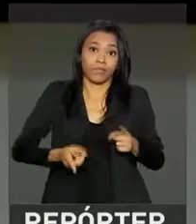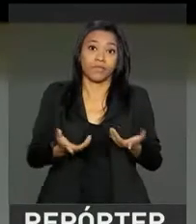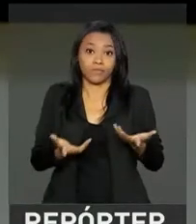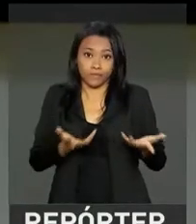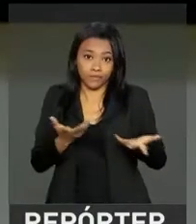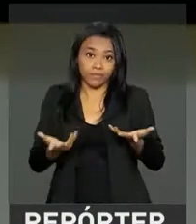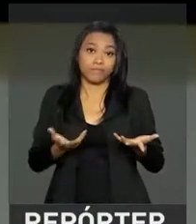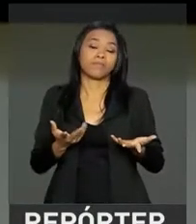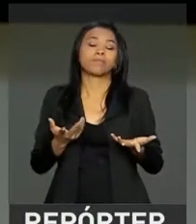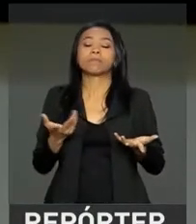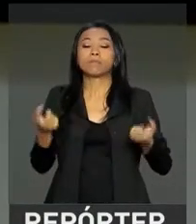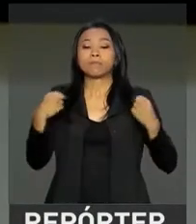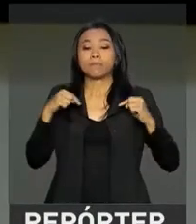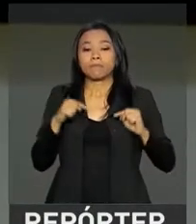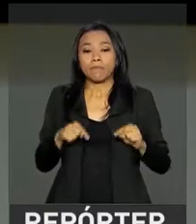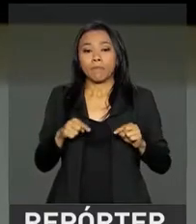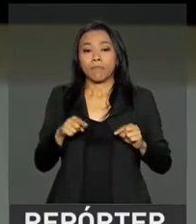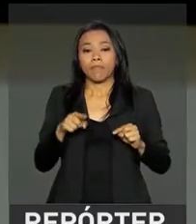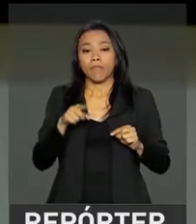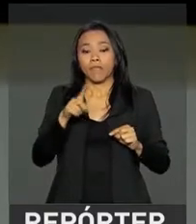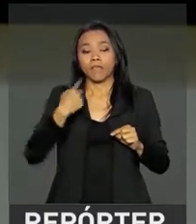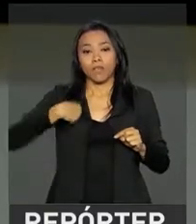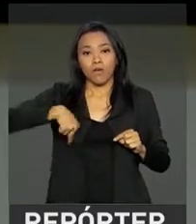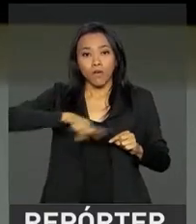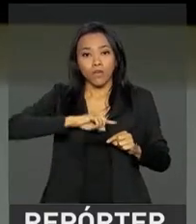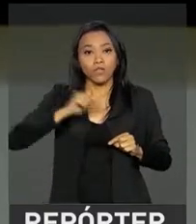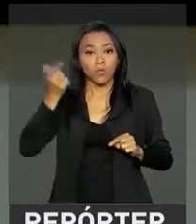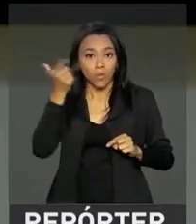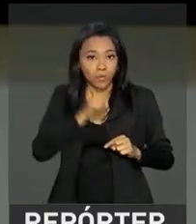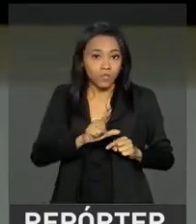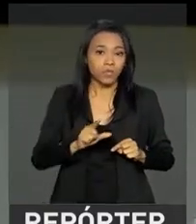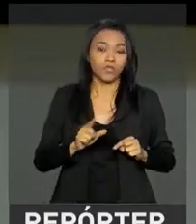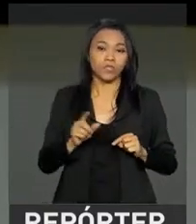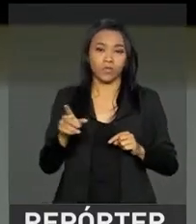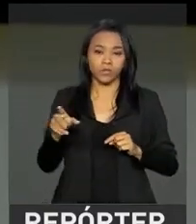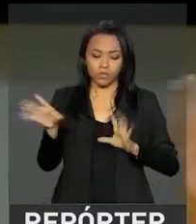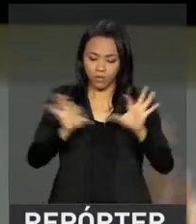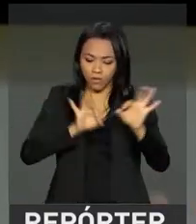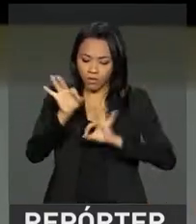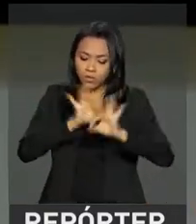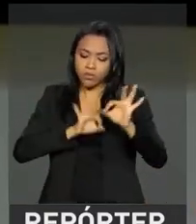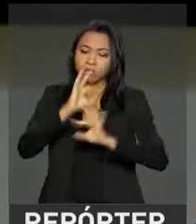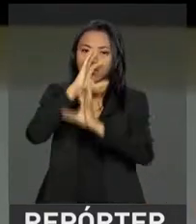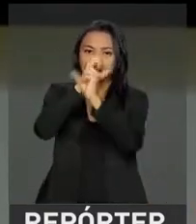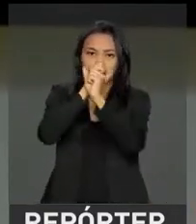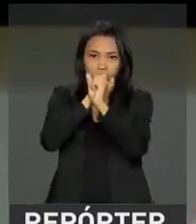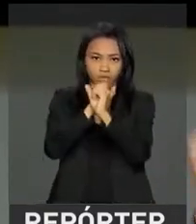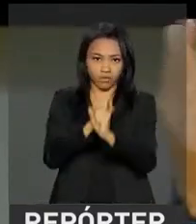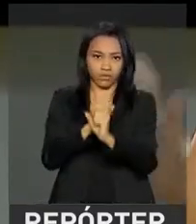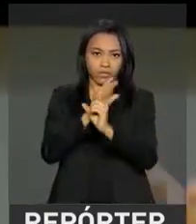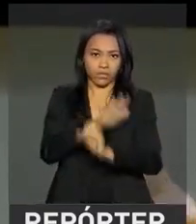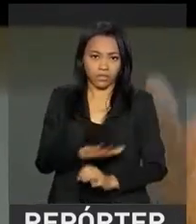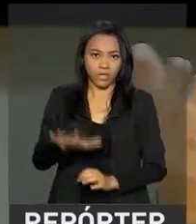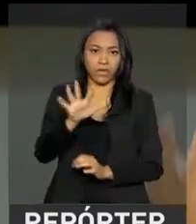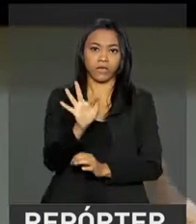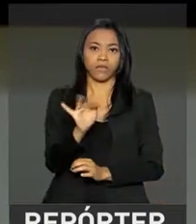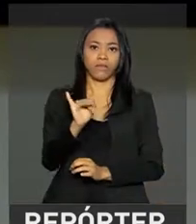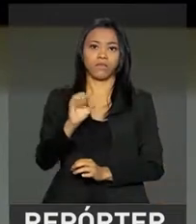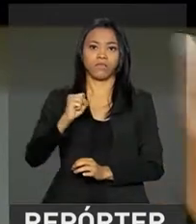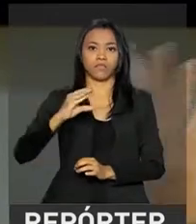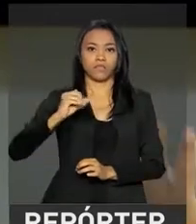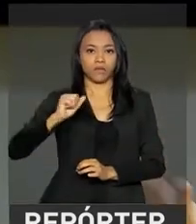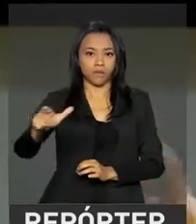numa transição para uma consolidação fiscal, onde nós teremos que chegar a um resultado tal que